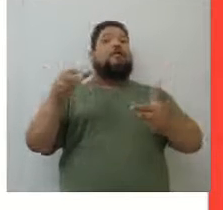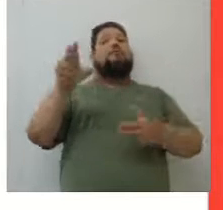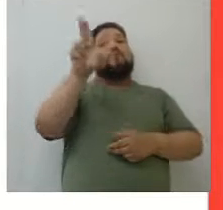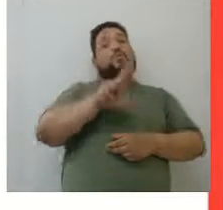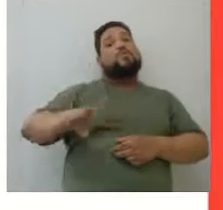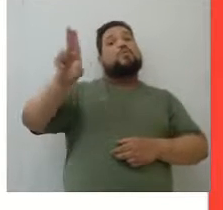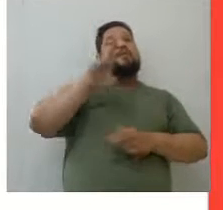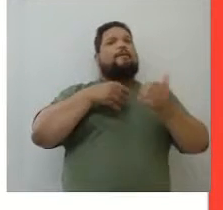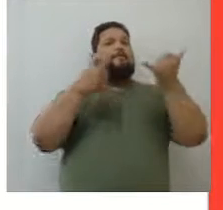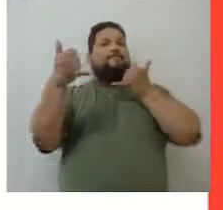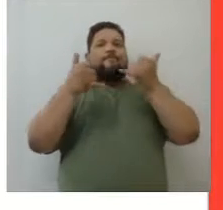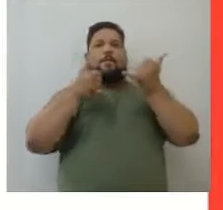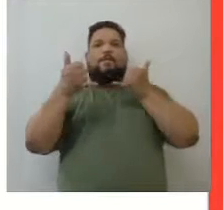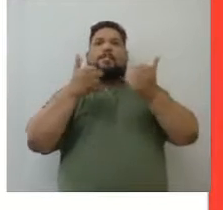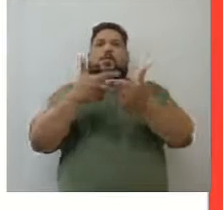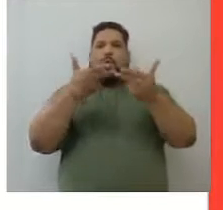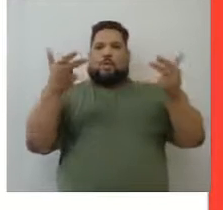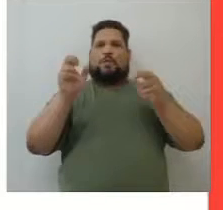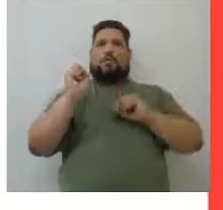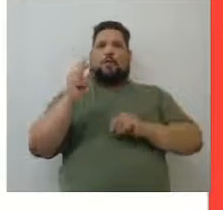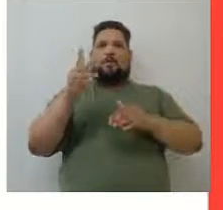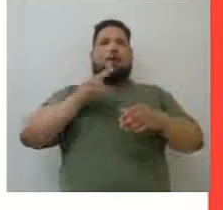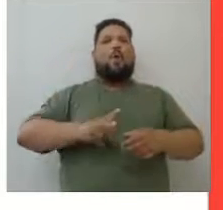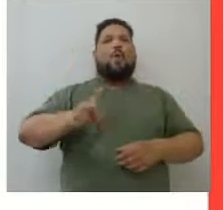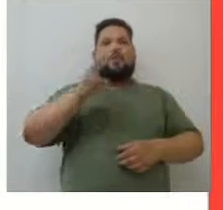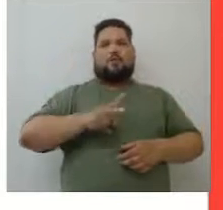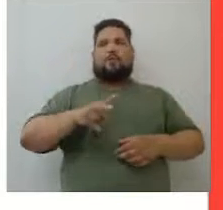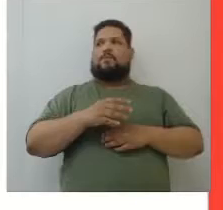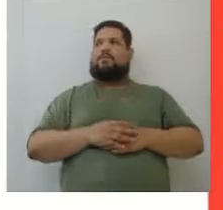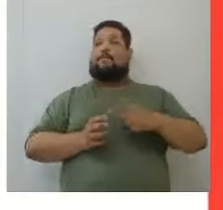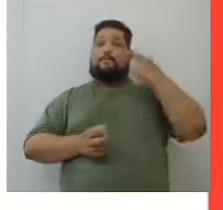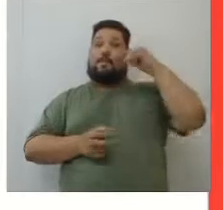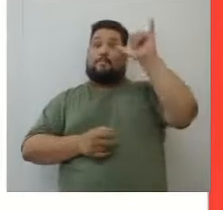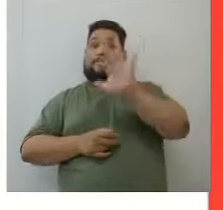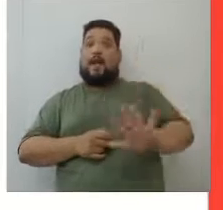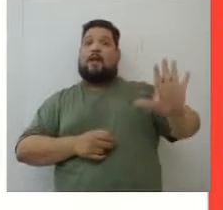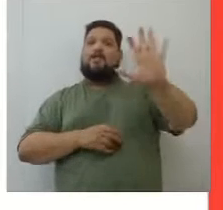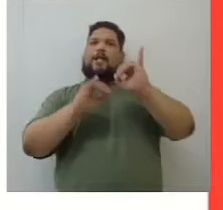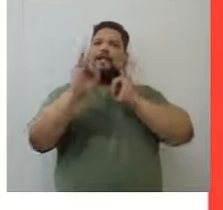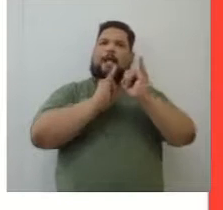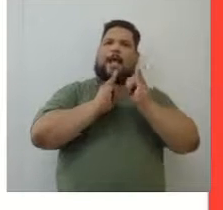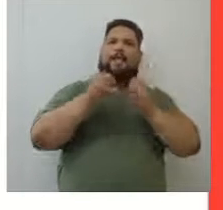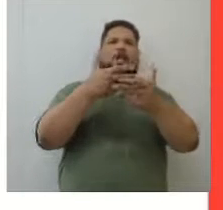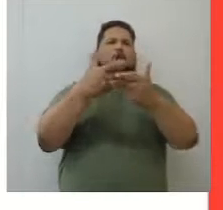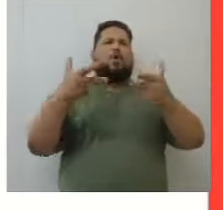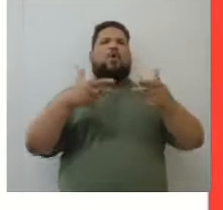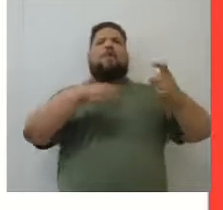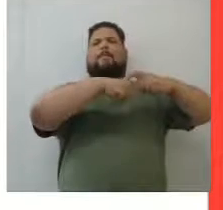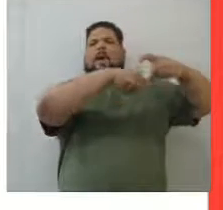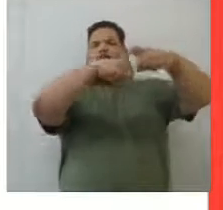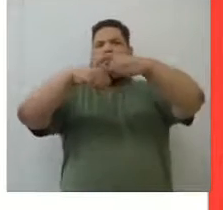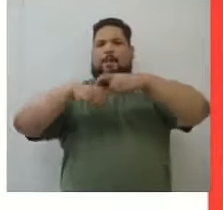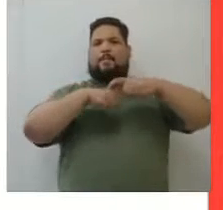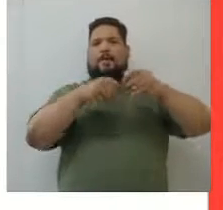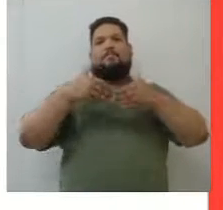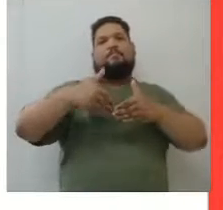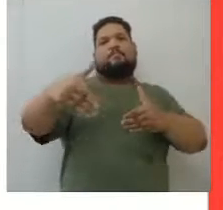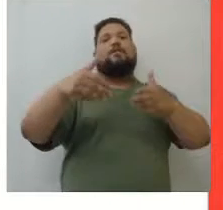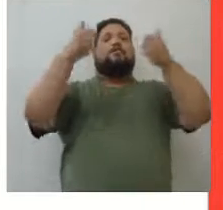para seguir. Ok? Vamos lá, continuar. Aí está a fotinha para vocês aí da internet, integrando tudo que vamos falar sobre ela. Vamos